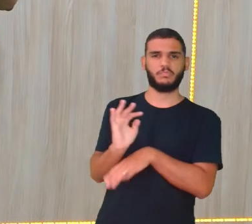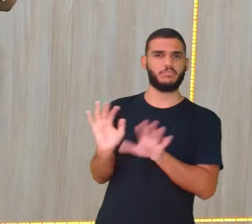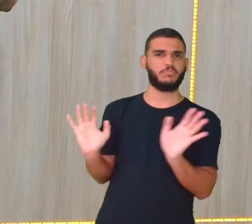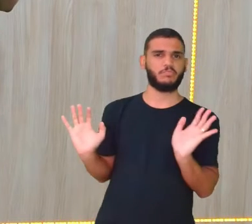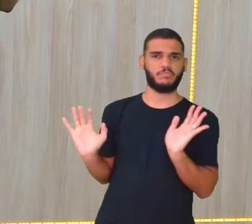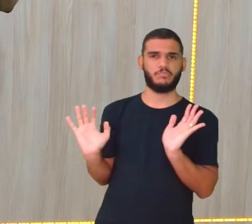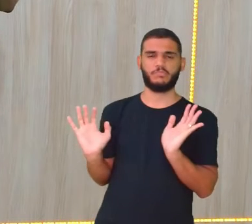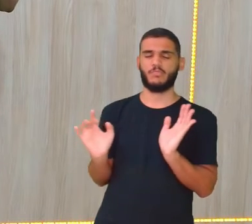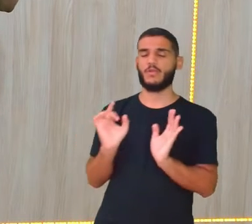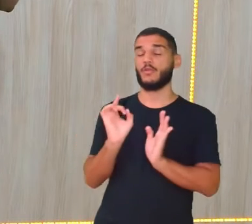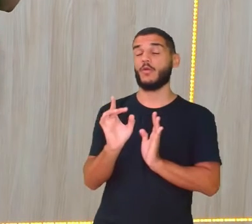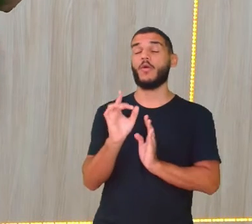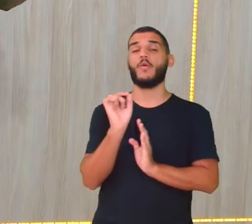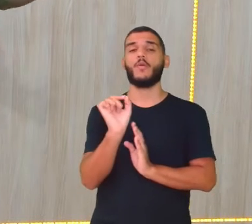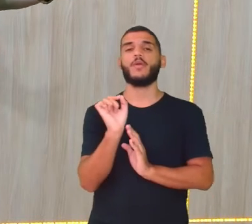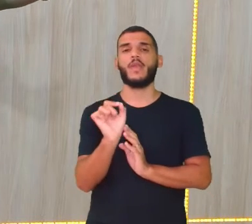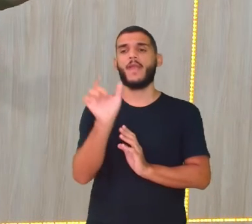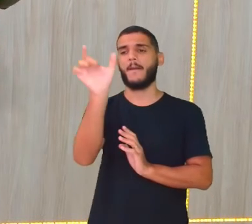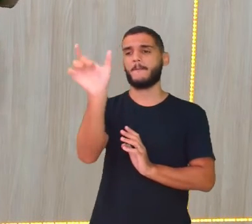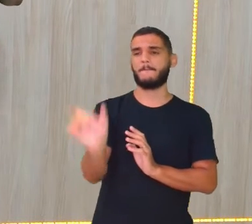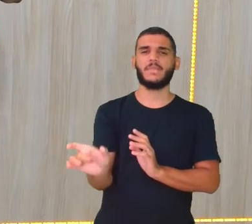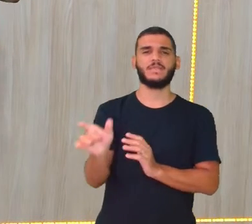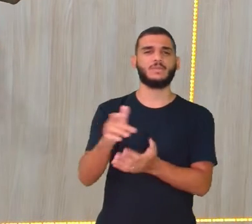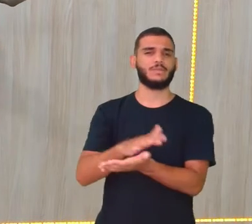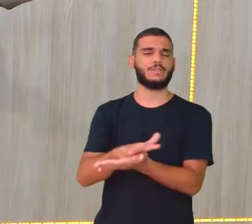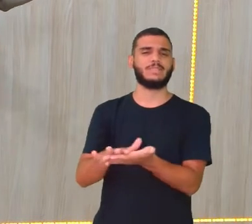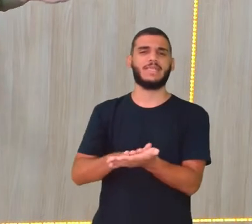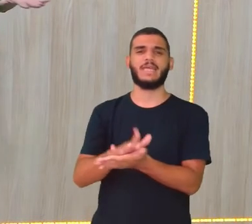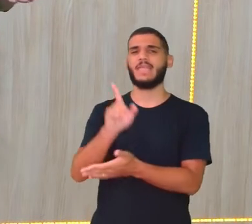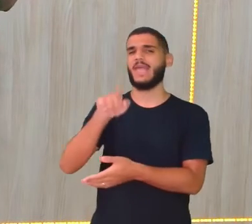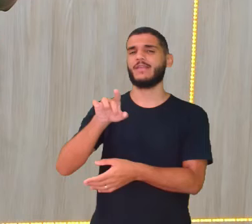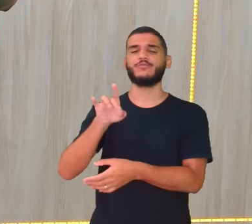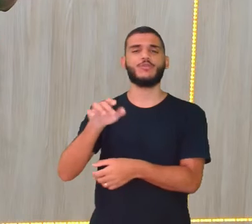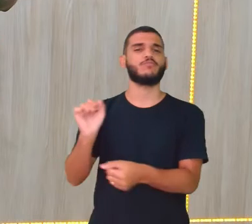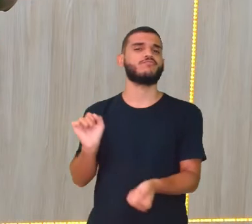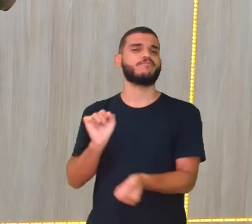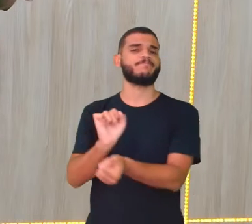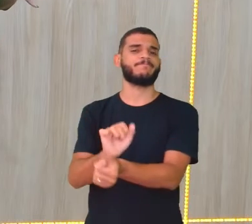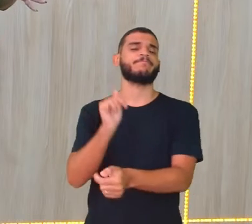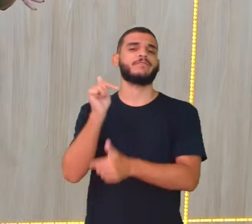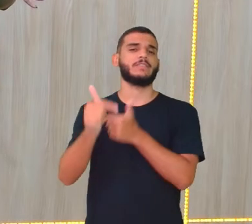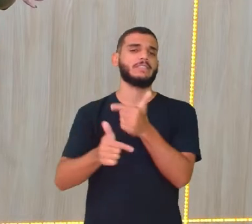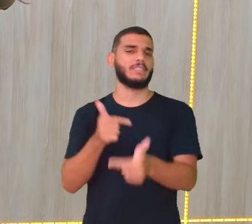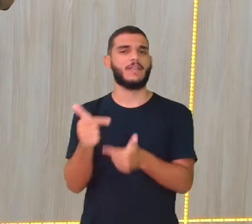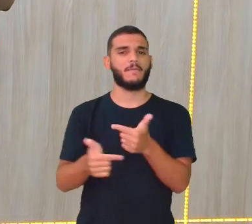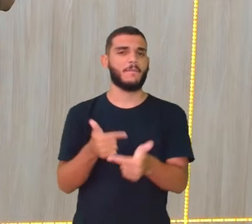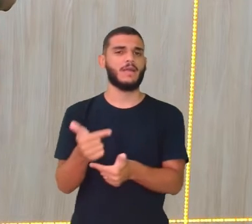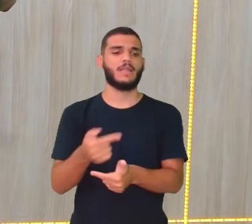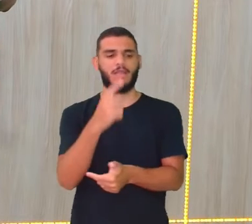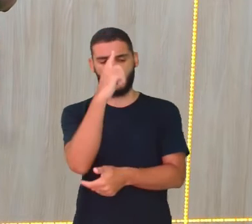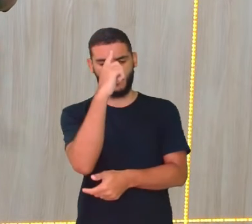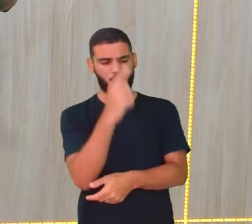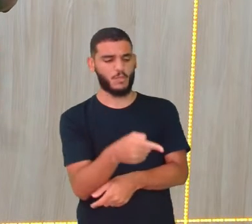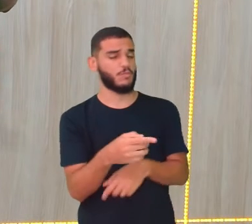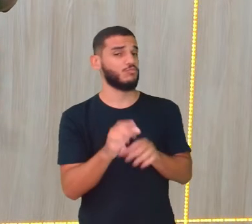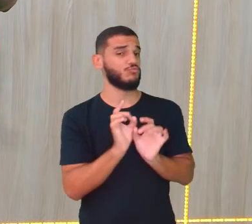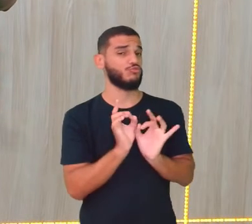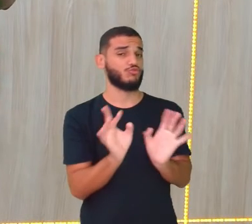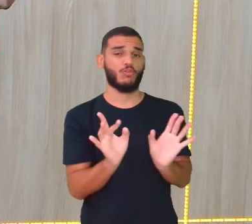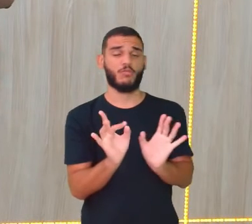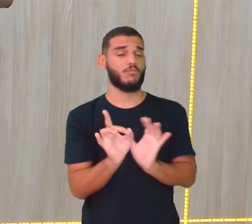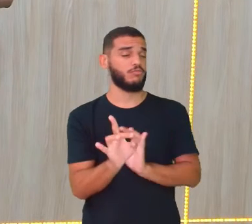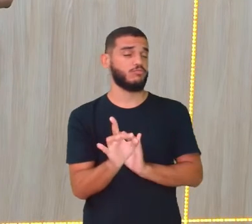não existia os negros dentro daquilo ali, né? Eles eram os escravos que trabalhavam para os senhores e ponto,